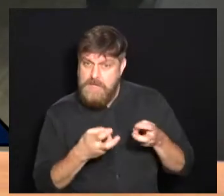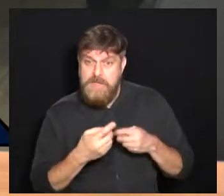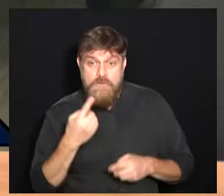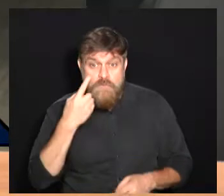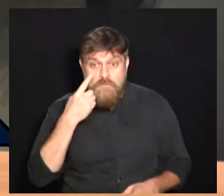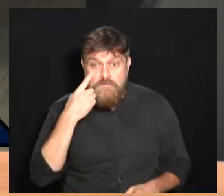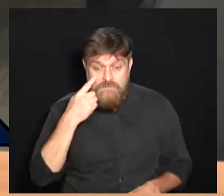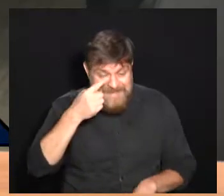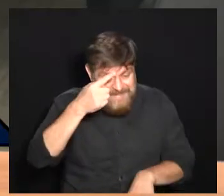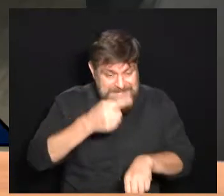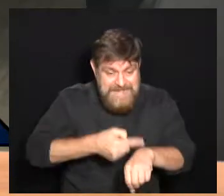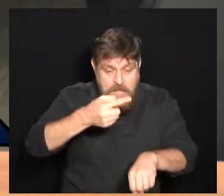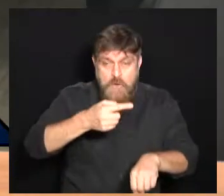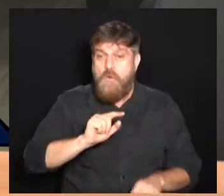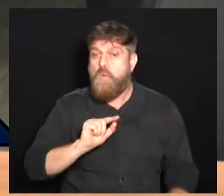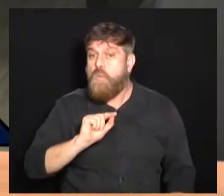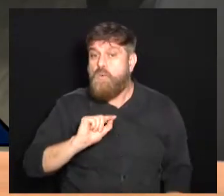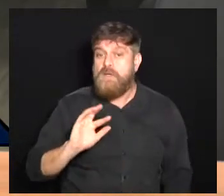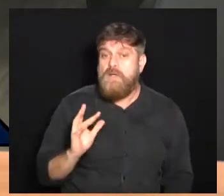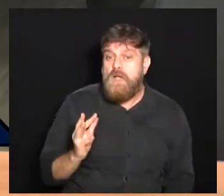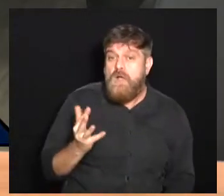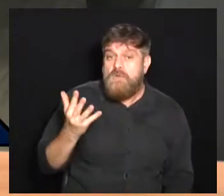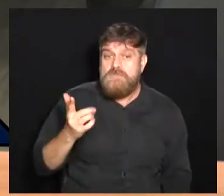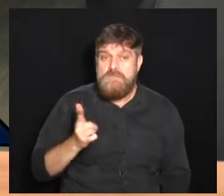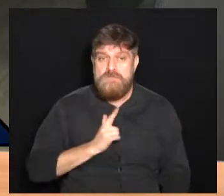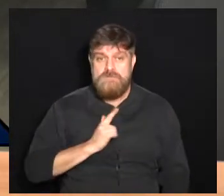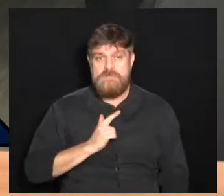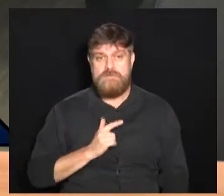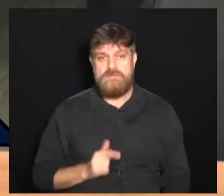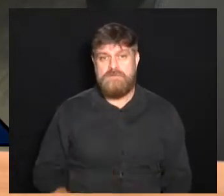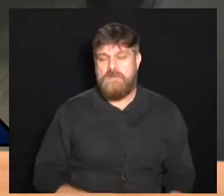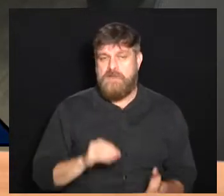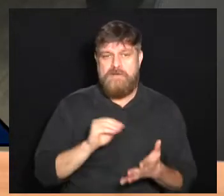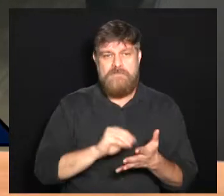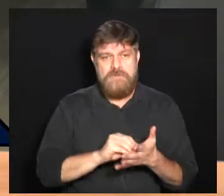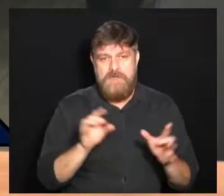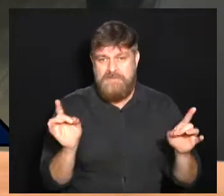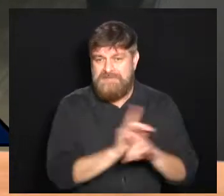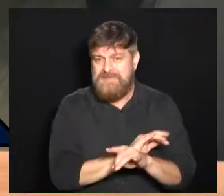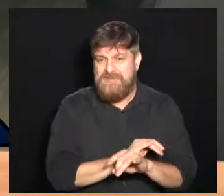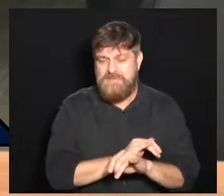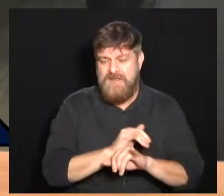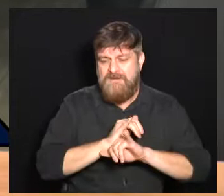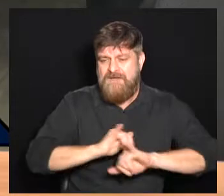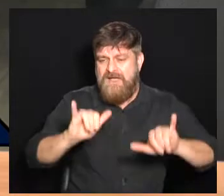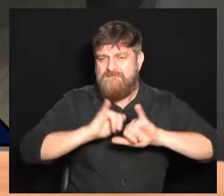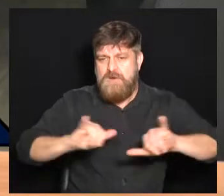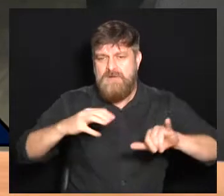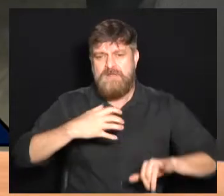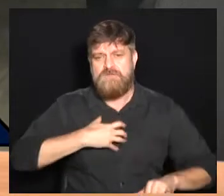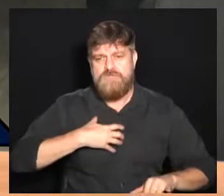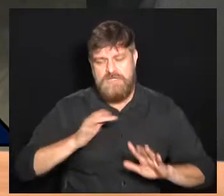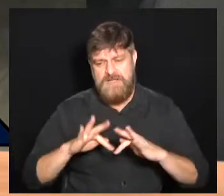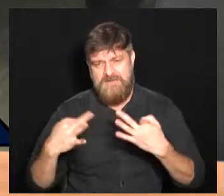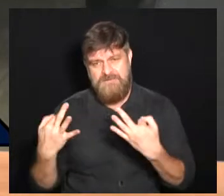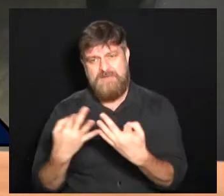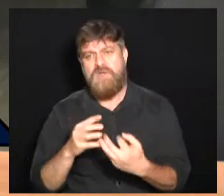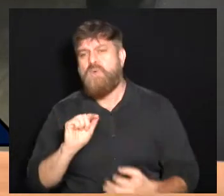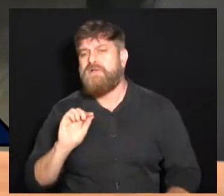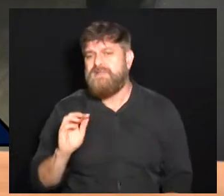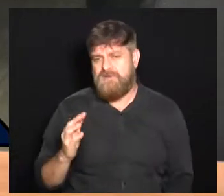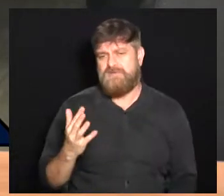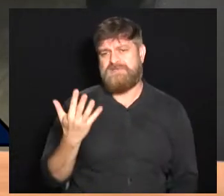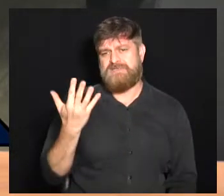em tempo real a situação de despreparo para informar adequadamente as famílias sobre o que estava